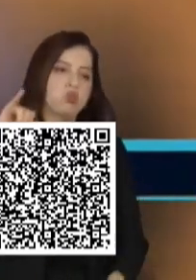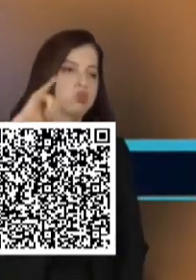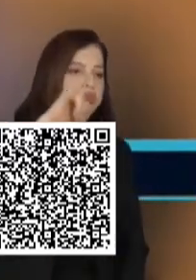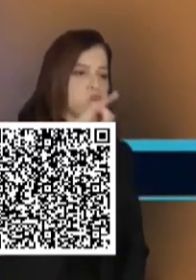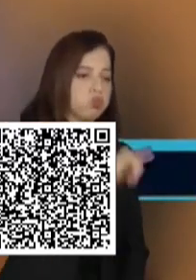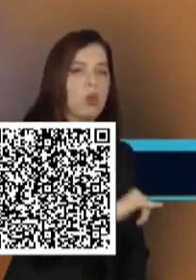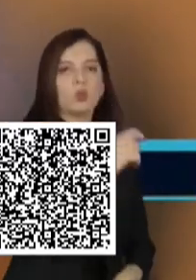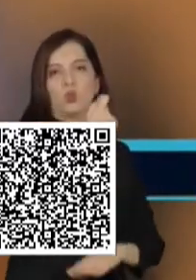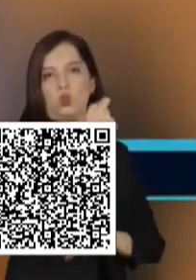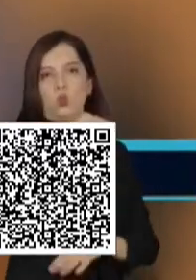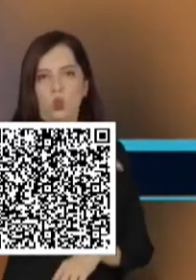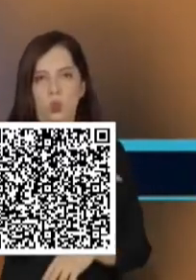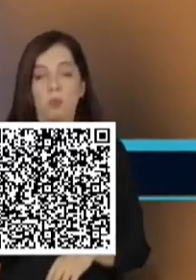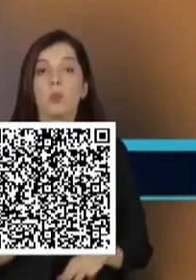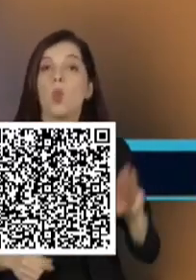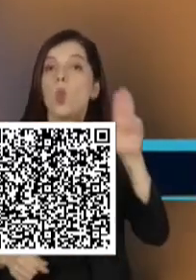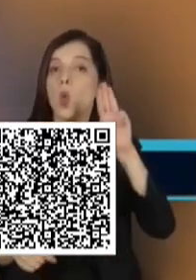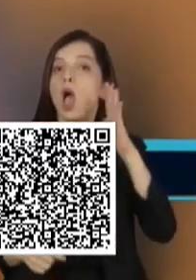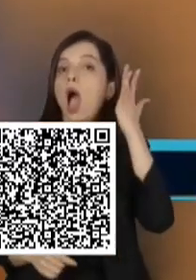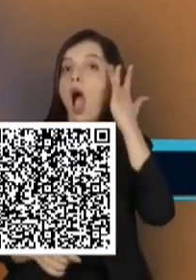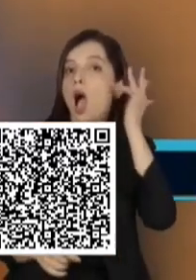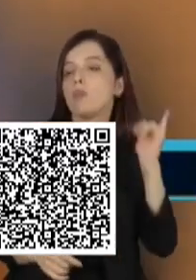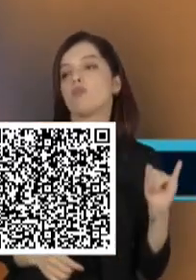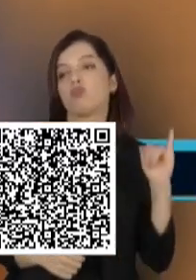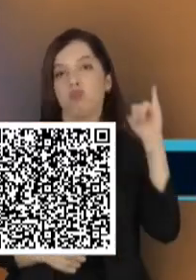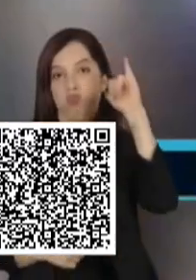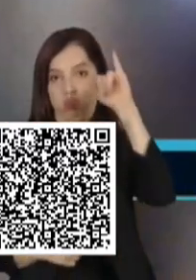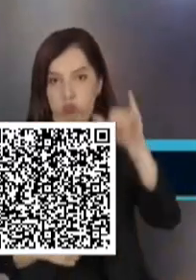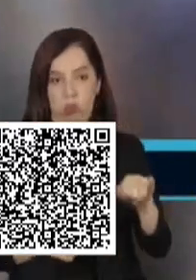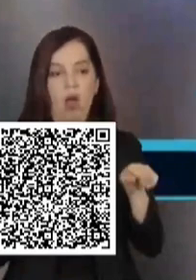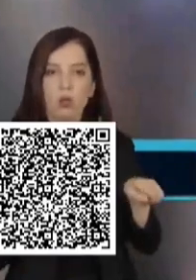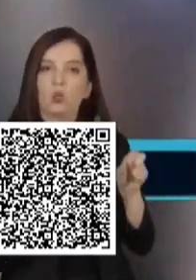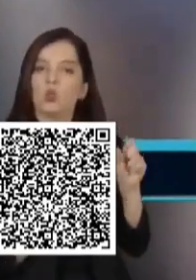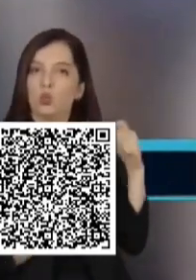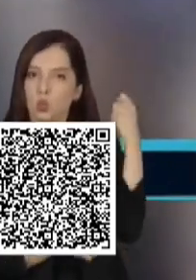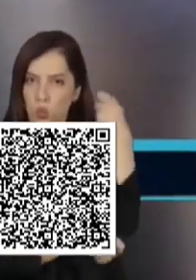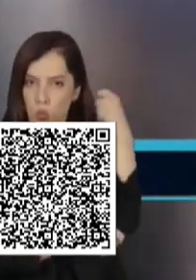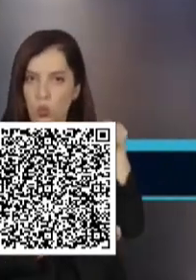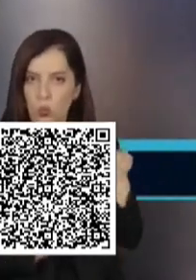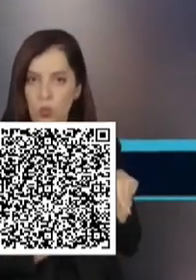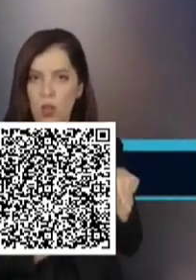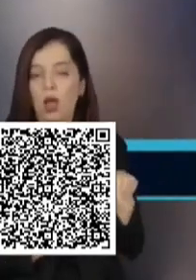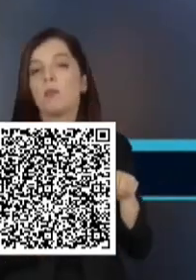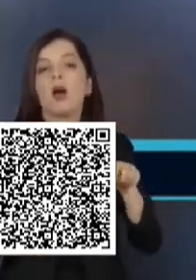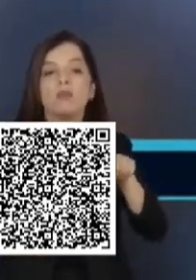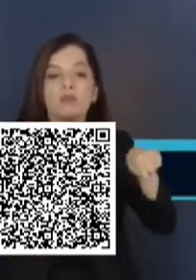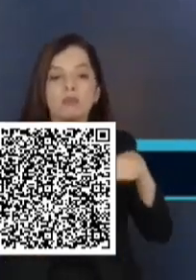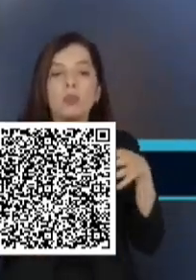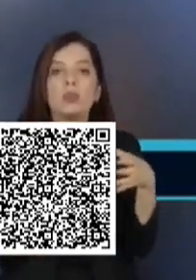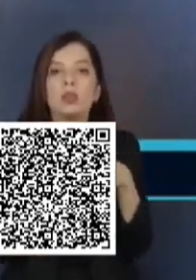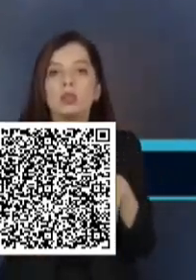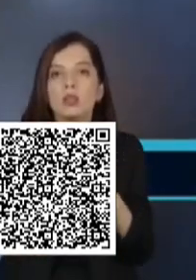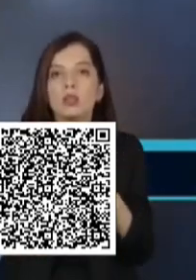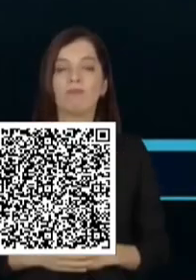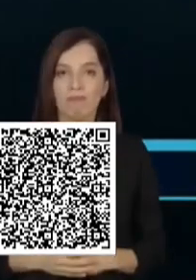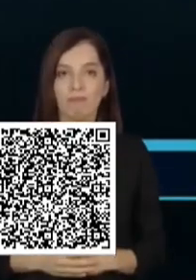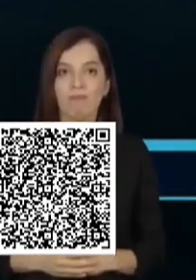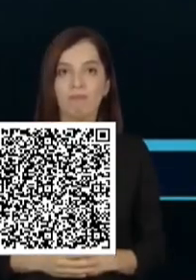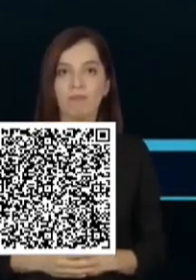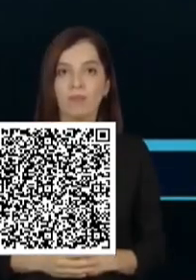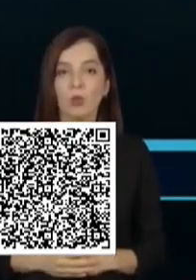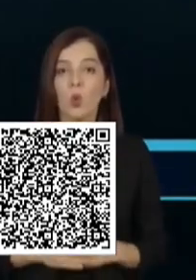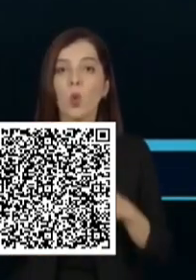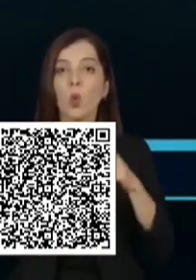animal e alimentos segundo o governador serão necessárias medidas de apoio para ução das unidades de produção